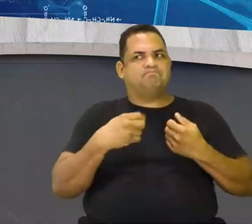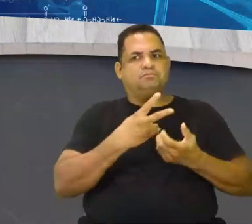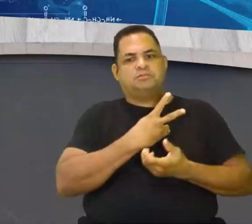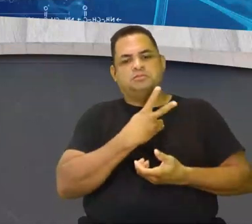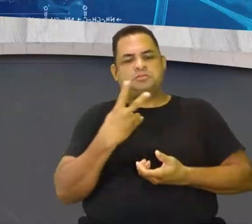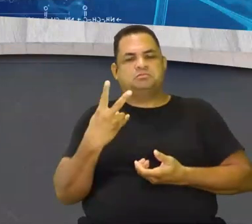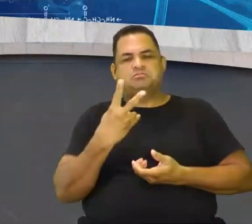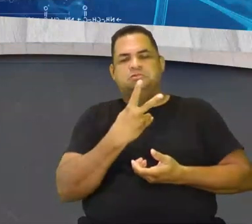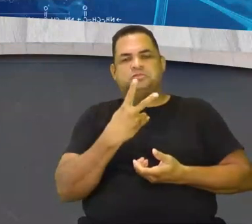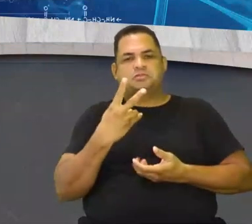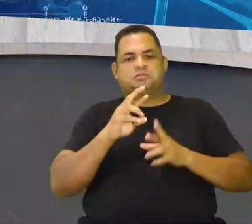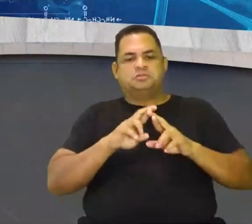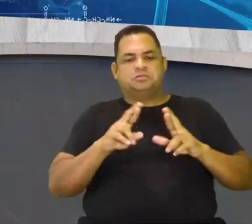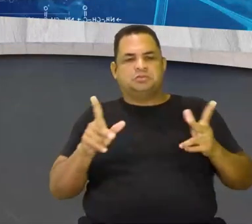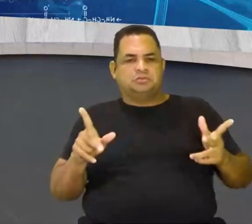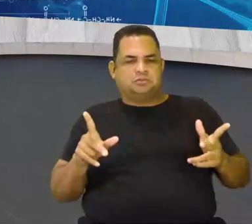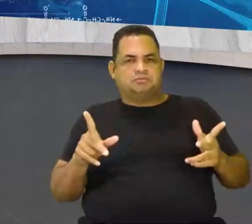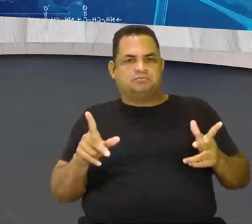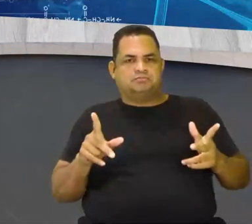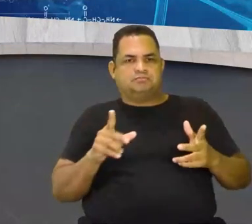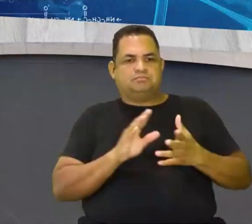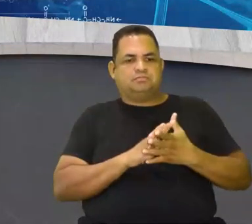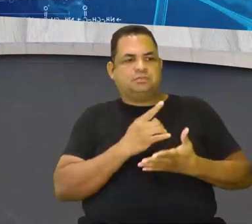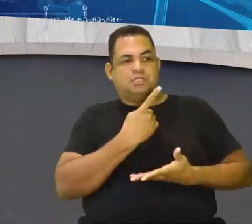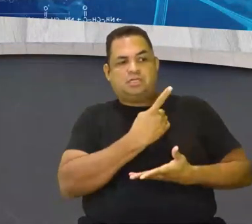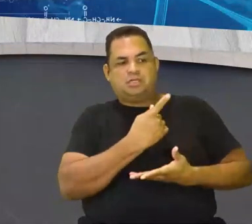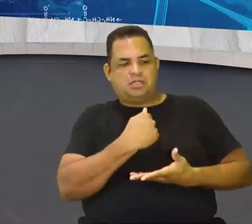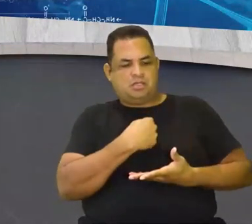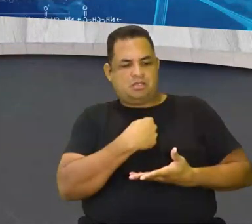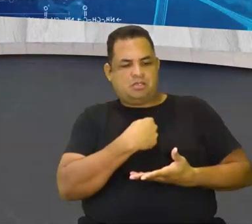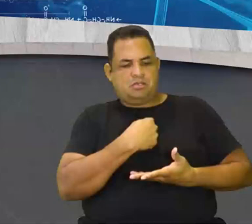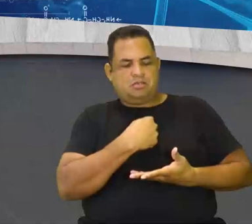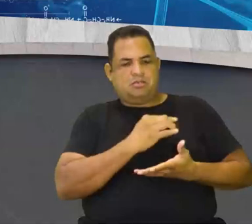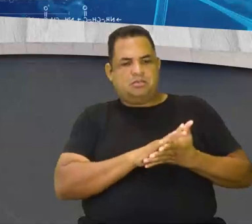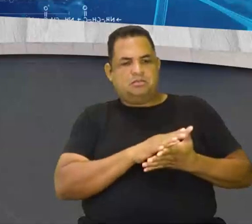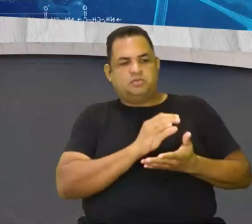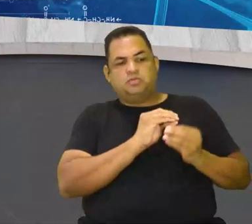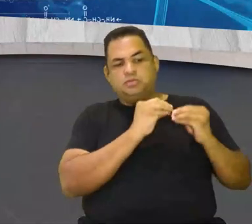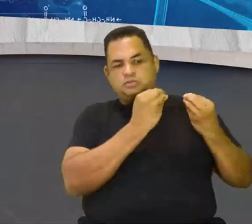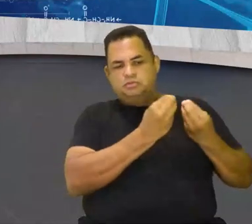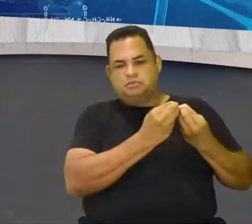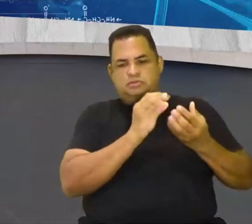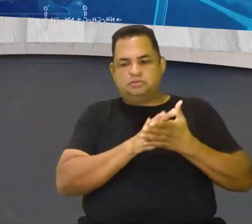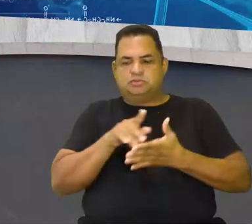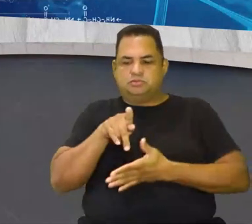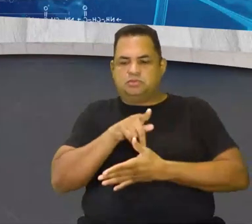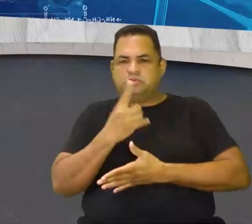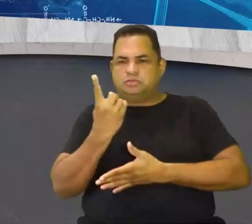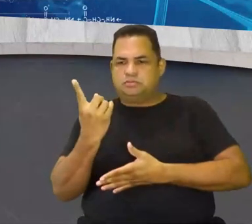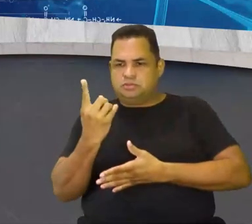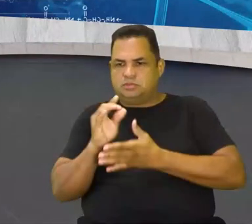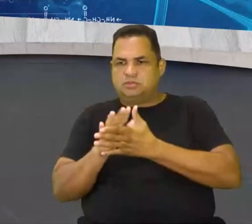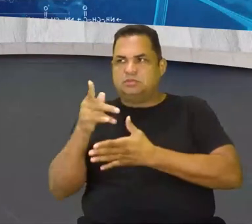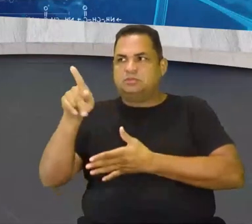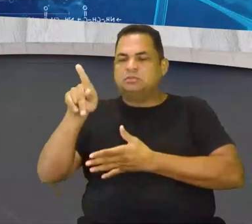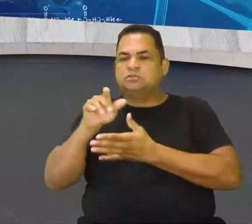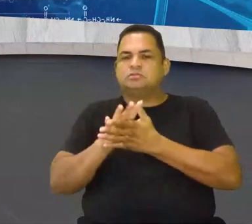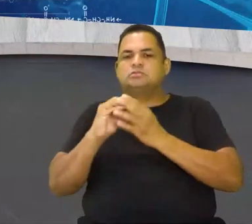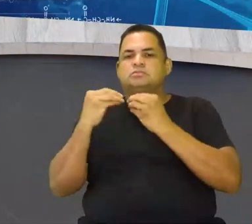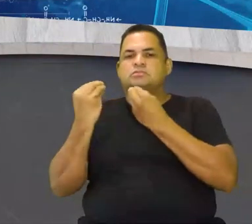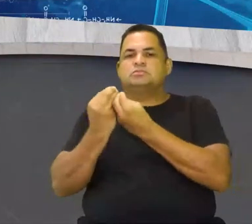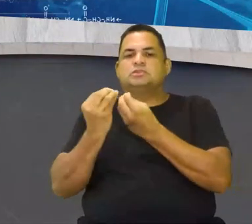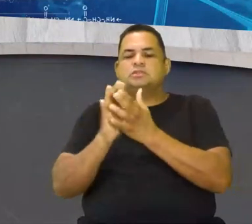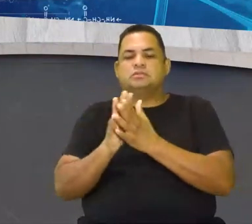duas substâncias diferentes, digamos que eu seja uma substância e o professor Almeida outra substância totalmente diferente, para que a gente